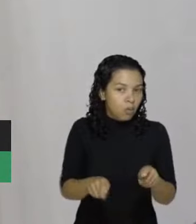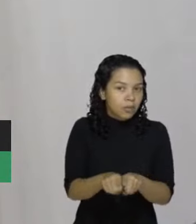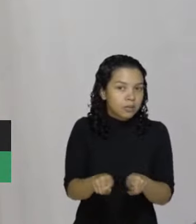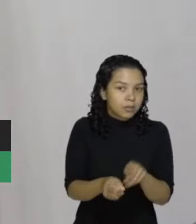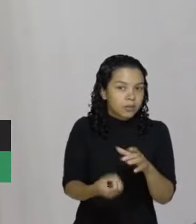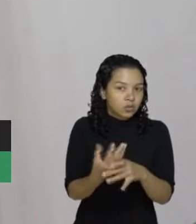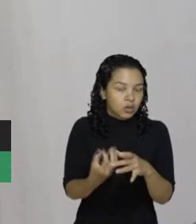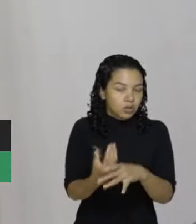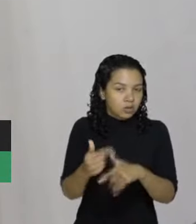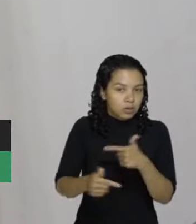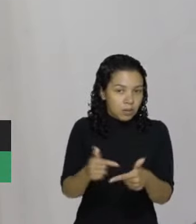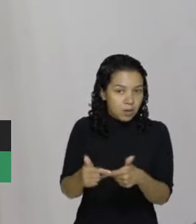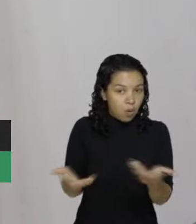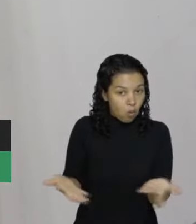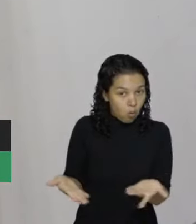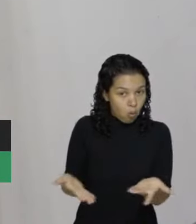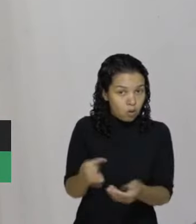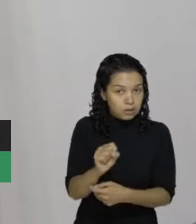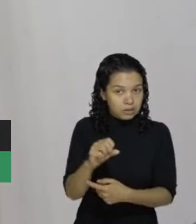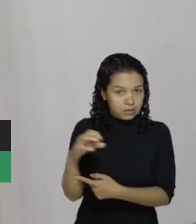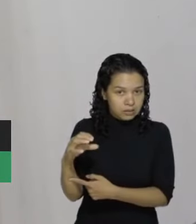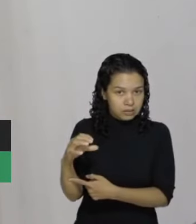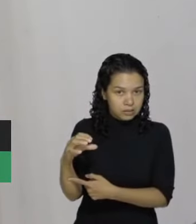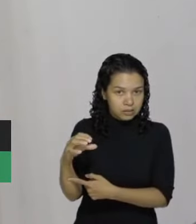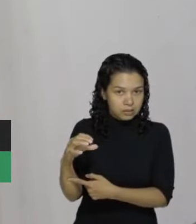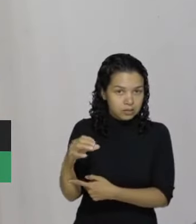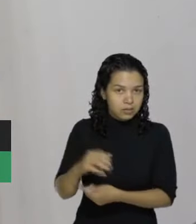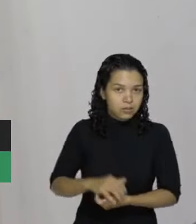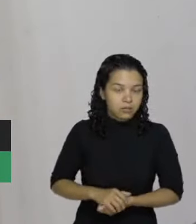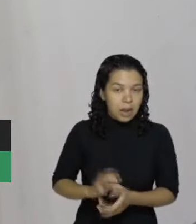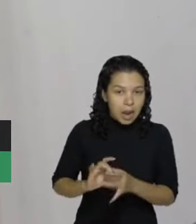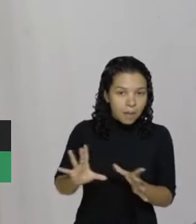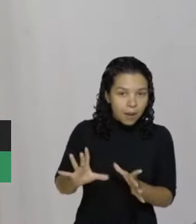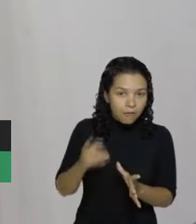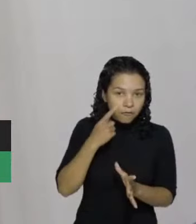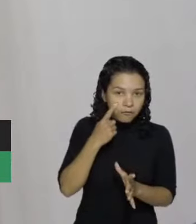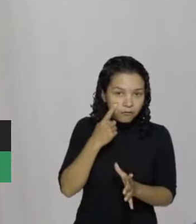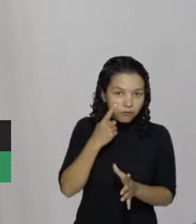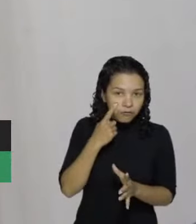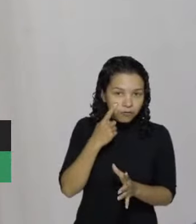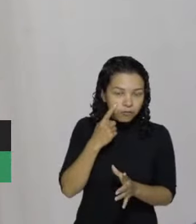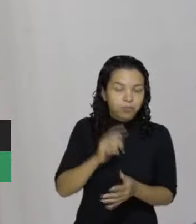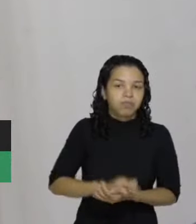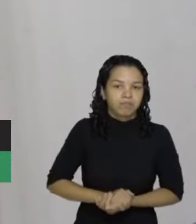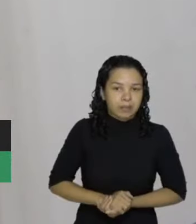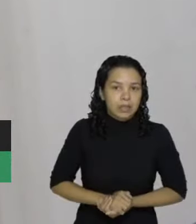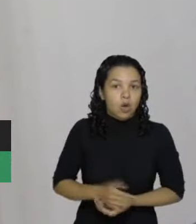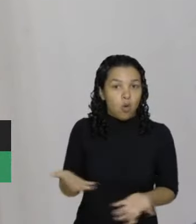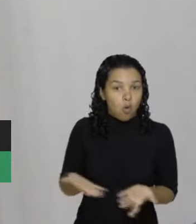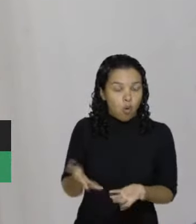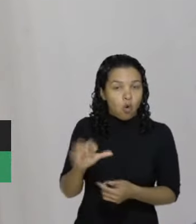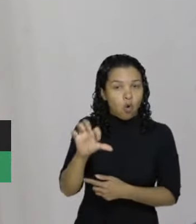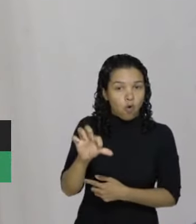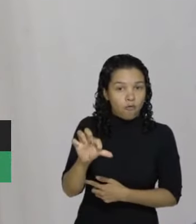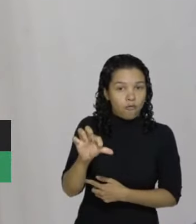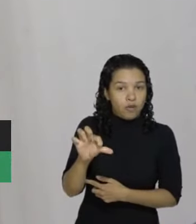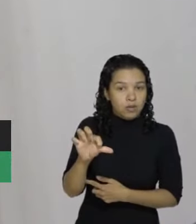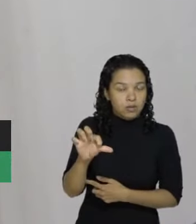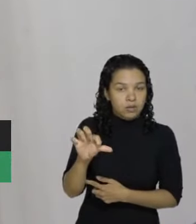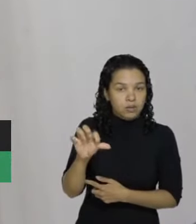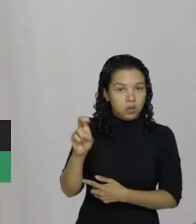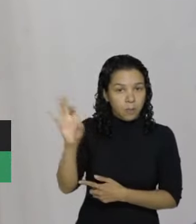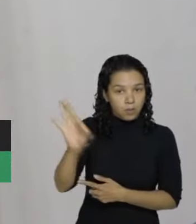empregos. Hoje, Santa Catarina... Está liberado? Então, hoje nós já respondemos por 95% da produção